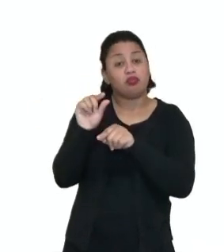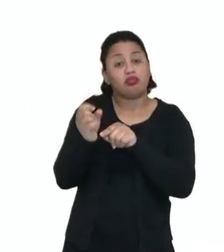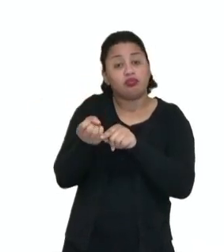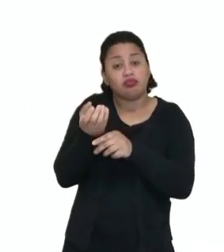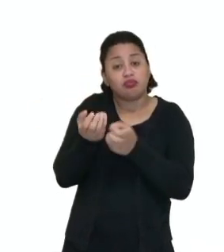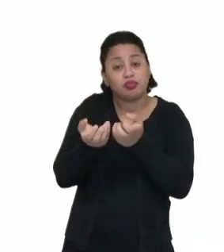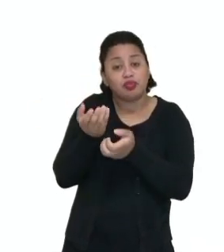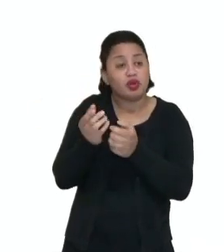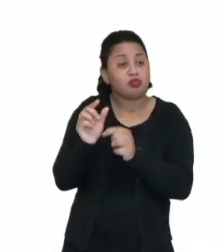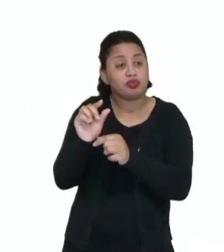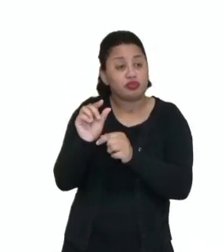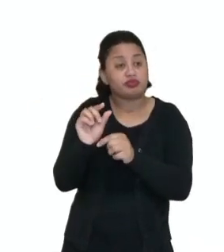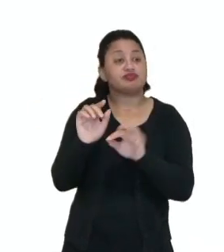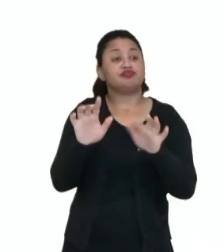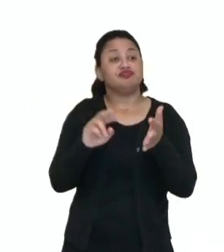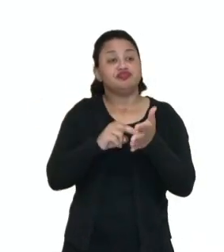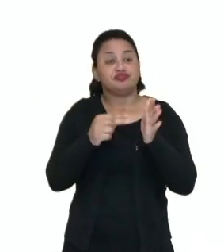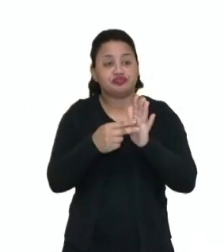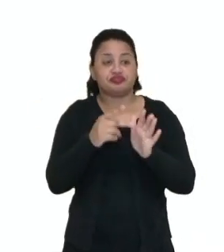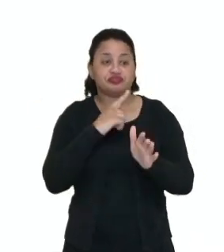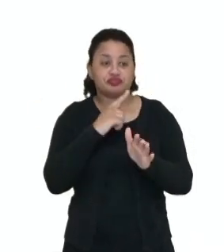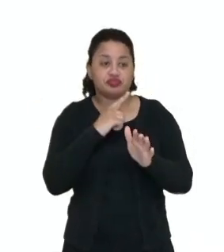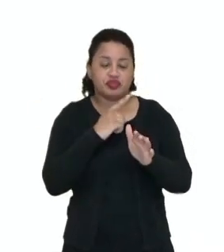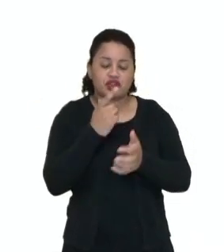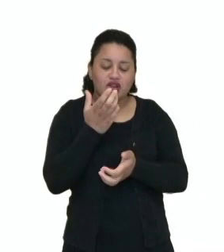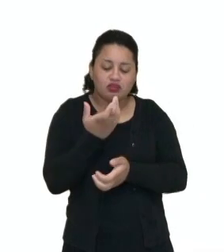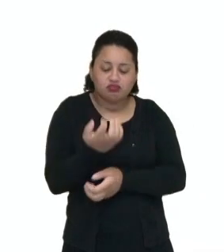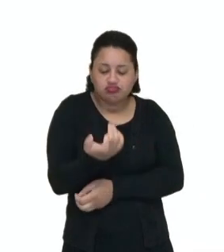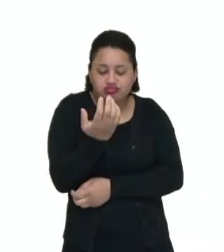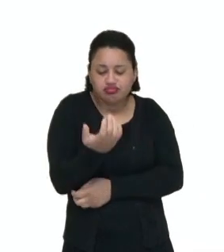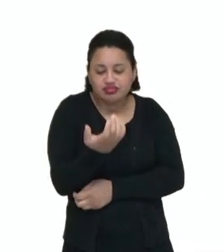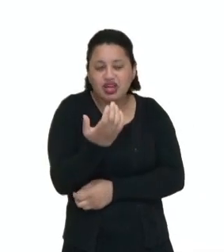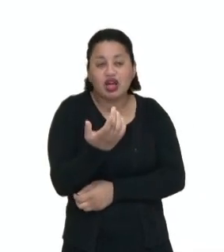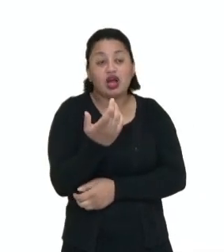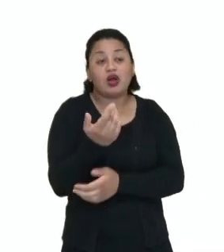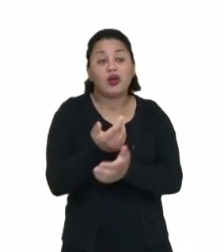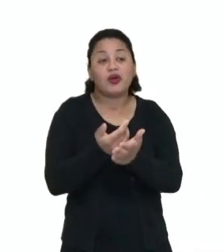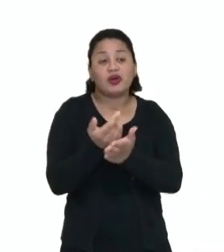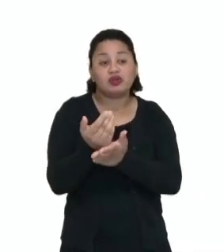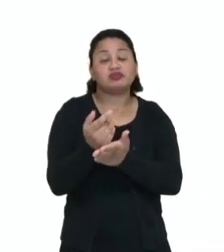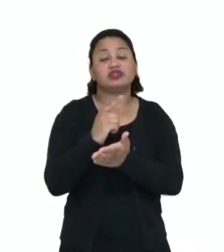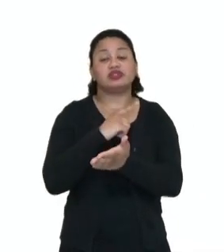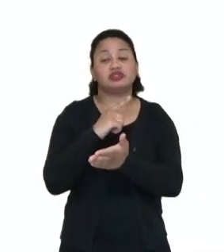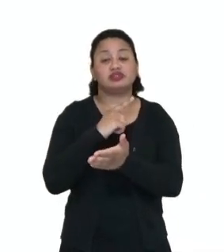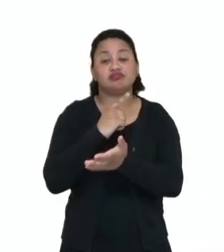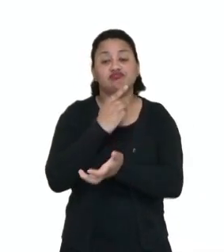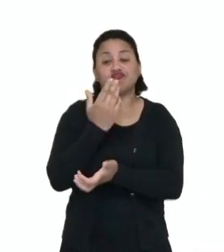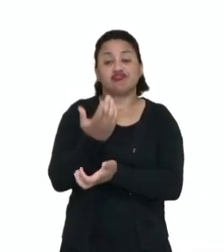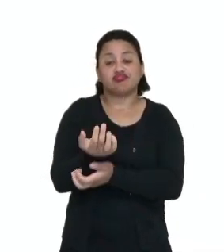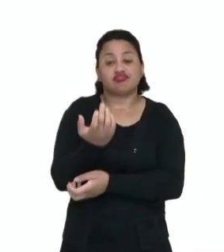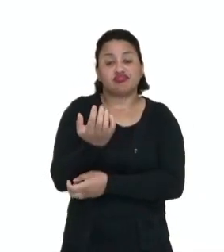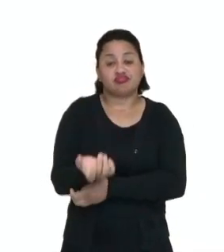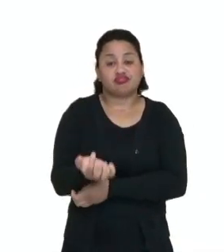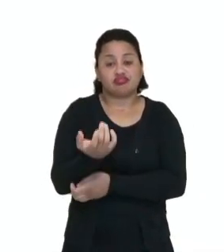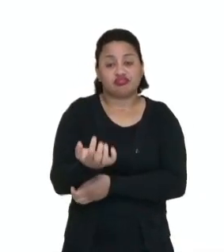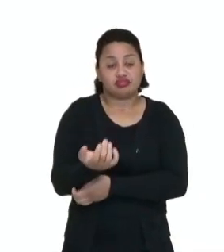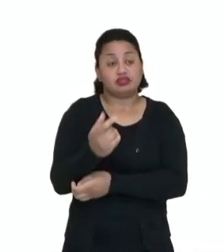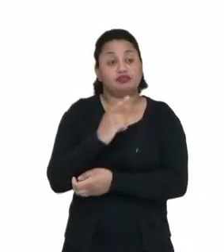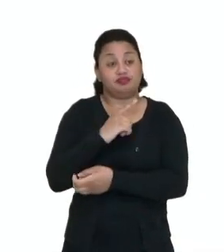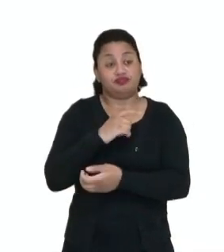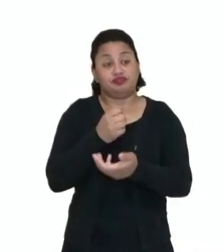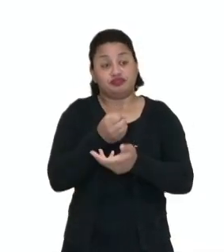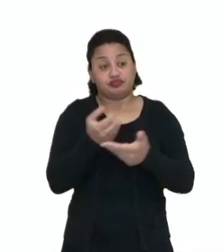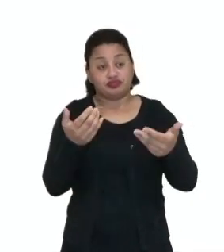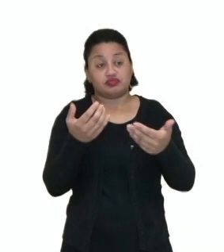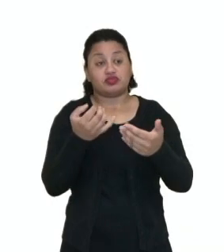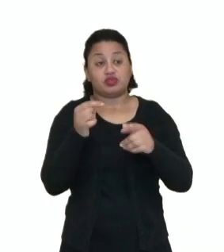ó, uma chama aqui já provocando o quê? Uma combustão, né? Uma fonte de energia